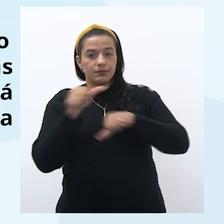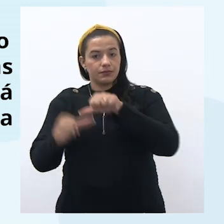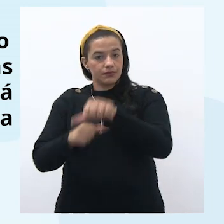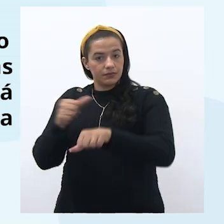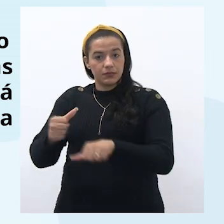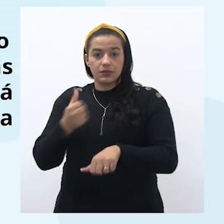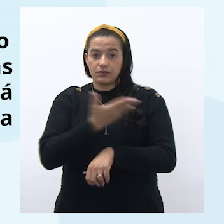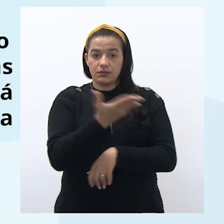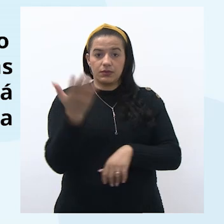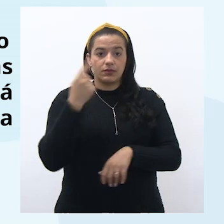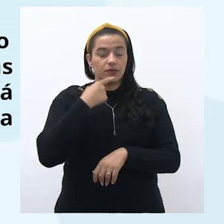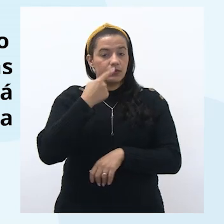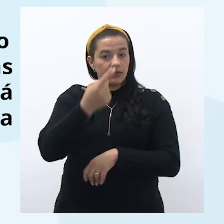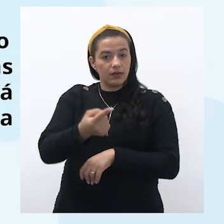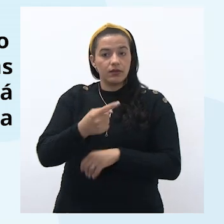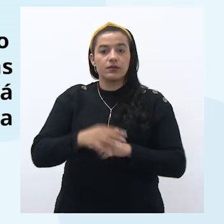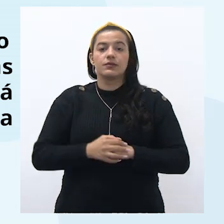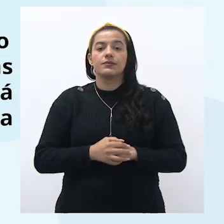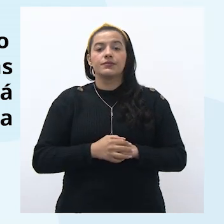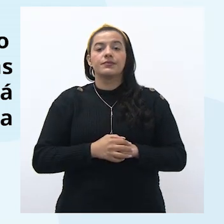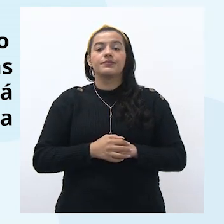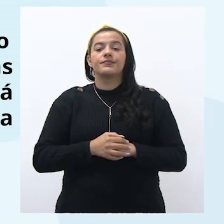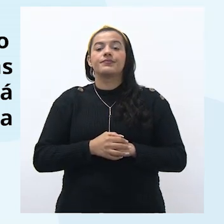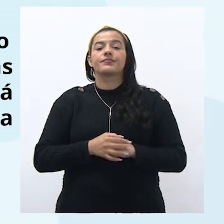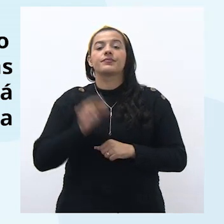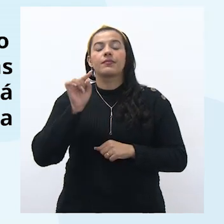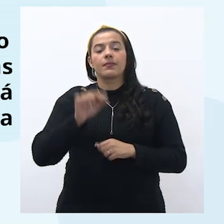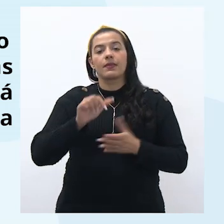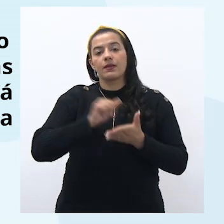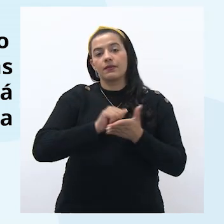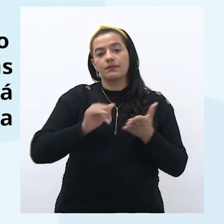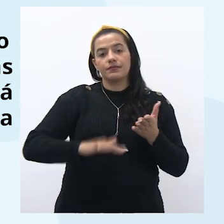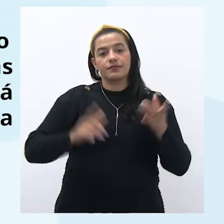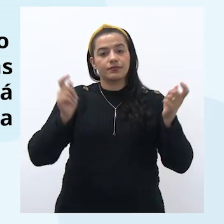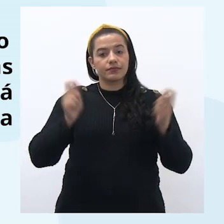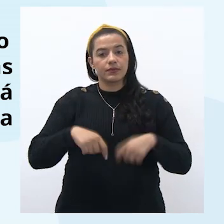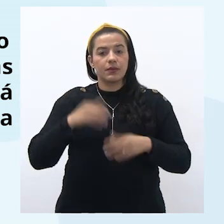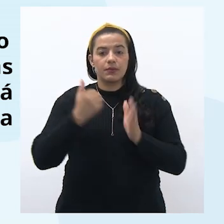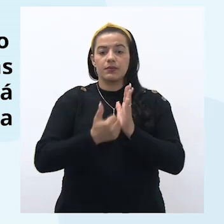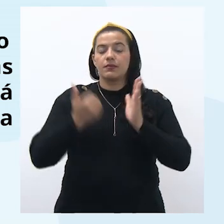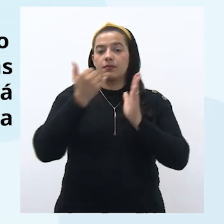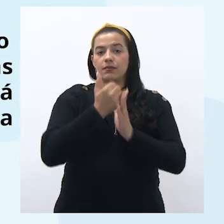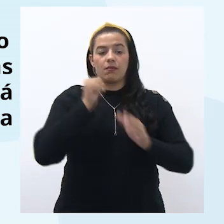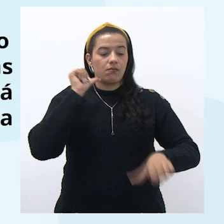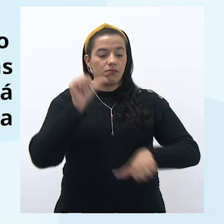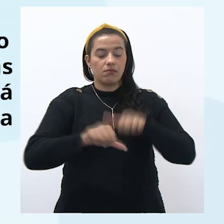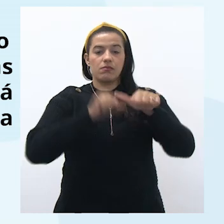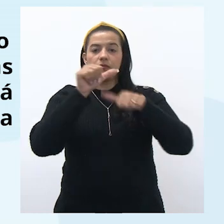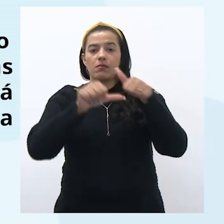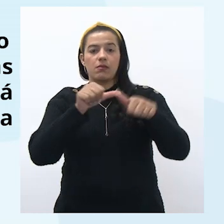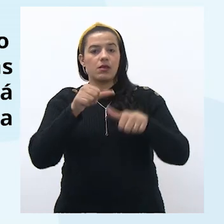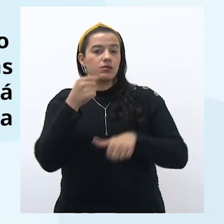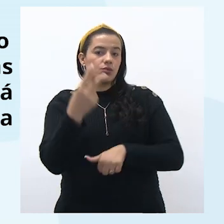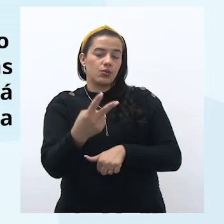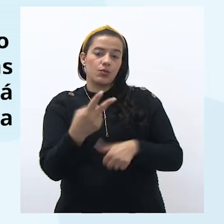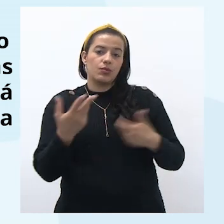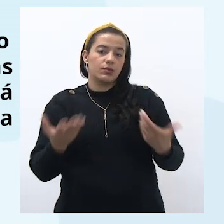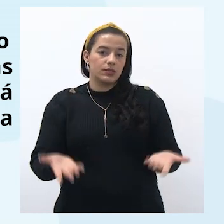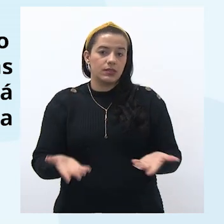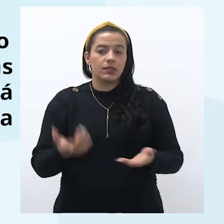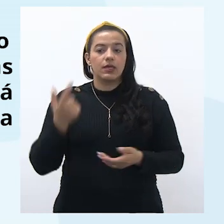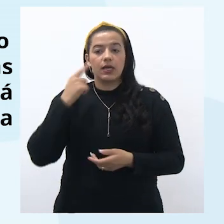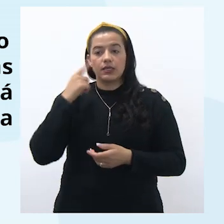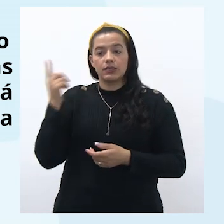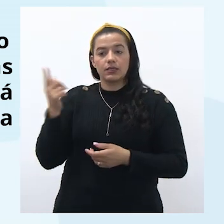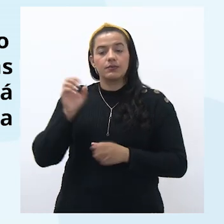vocês mencionaram anteriormente. Então, lá na atividade eu posso fazer mais de uma transformação, mais de 2. Aqui a gente pediu para a gente olhar pelo